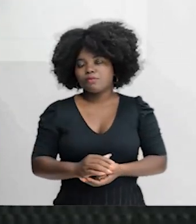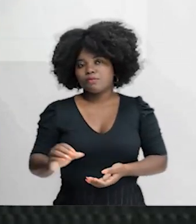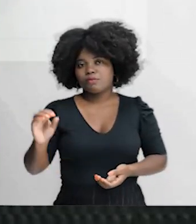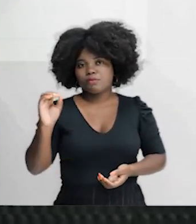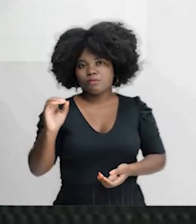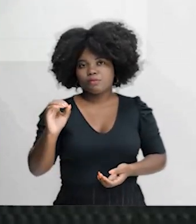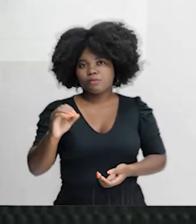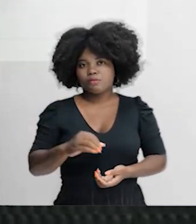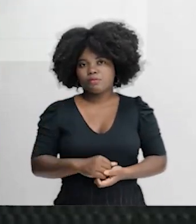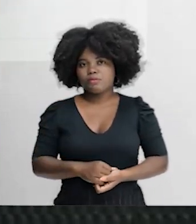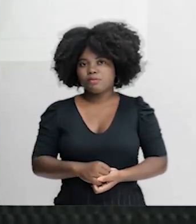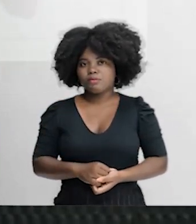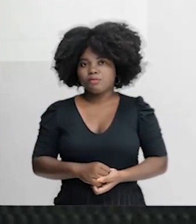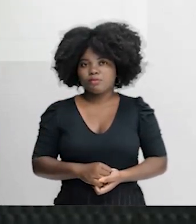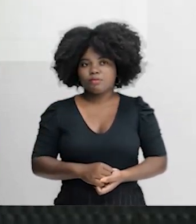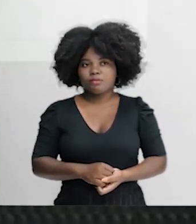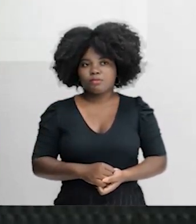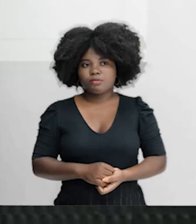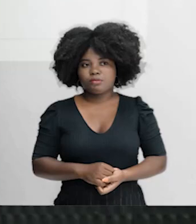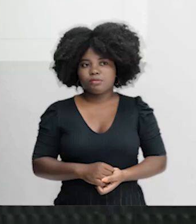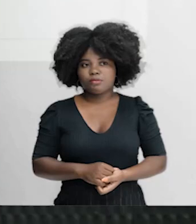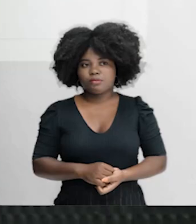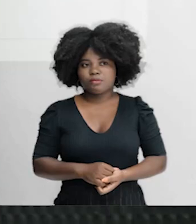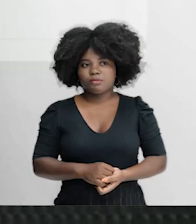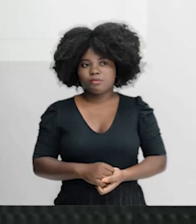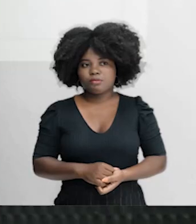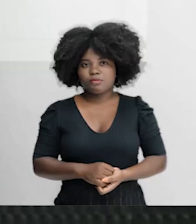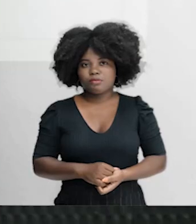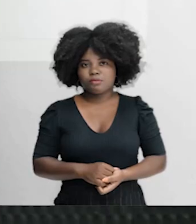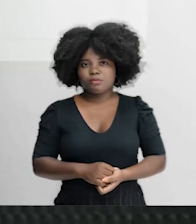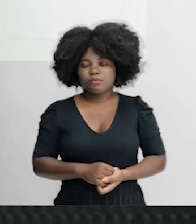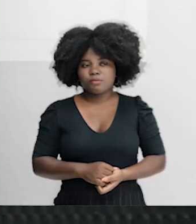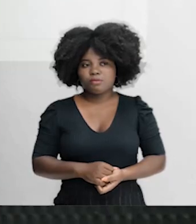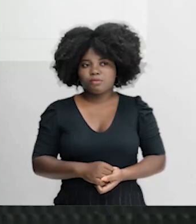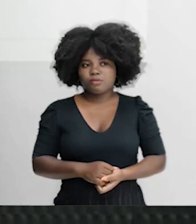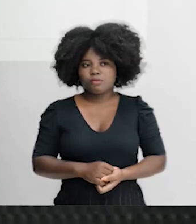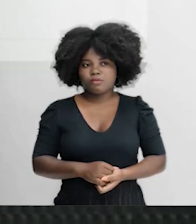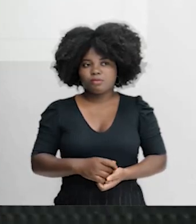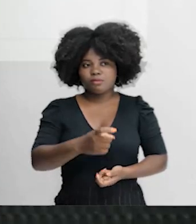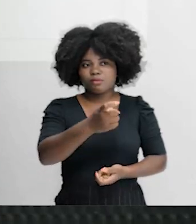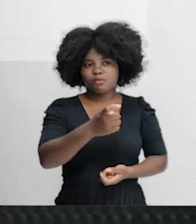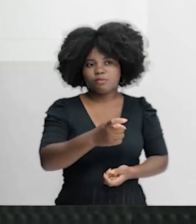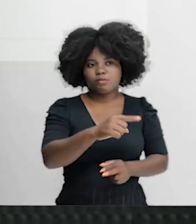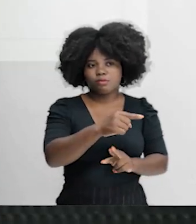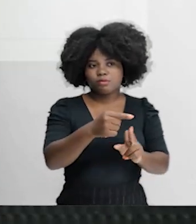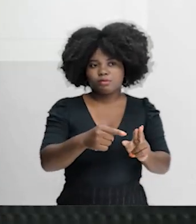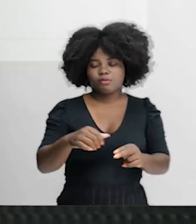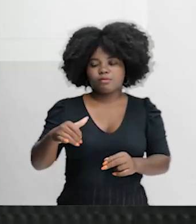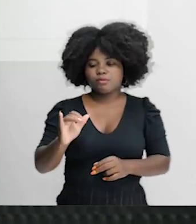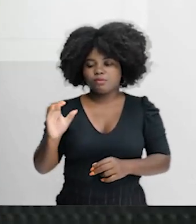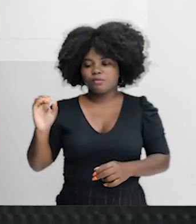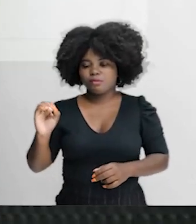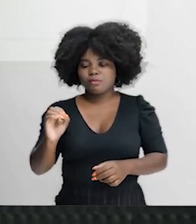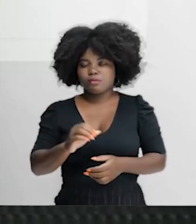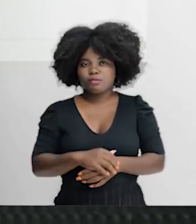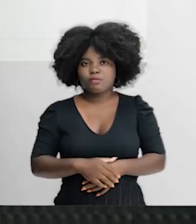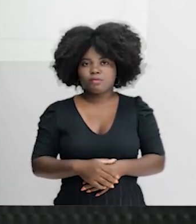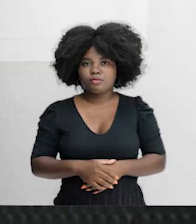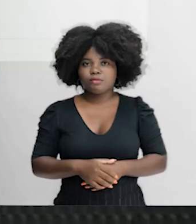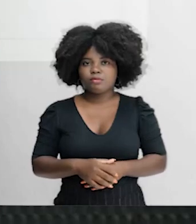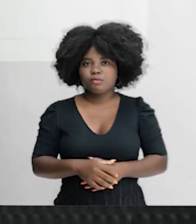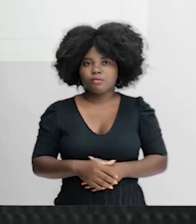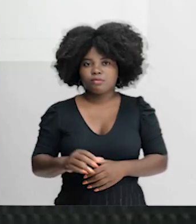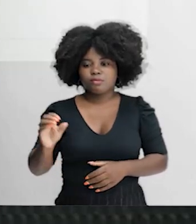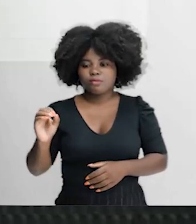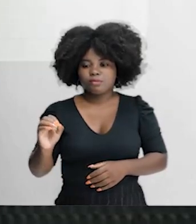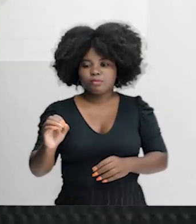0. E 0. Quando o x for π, o y é 0. Formou o ponto 0 e